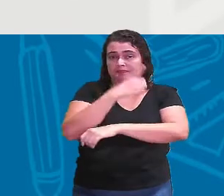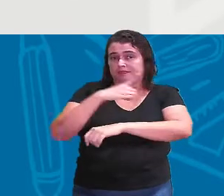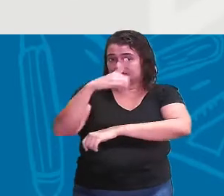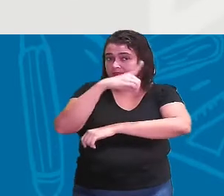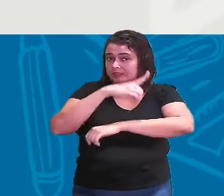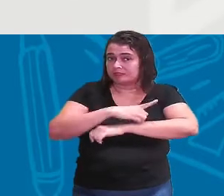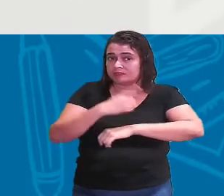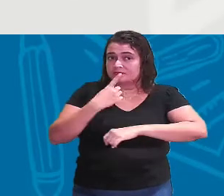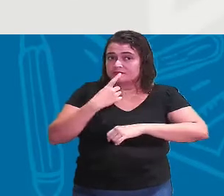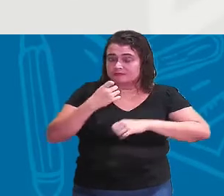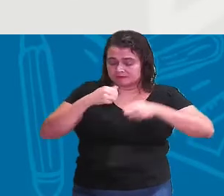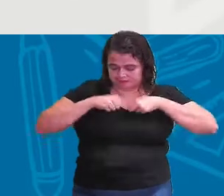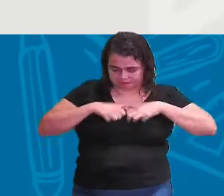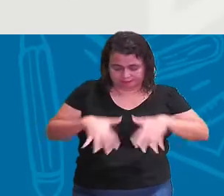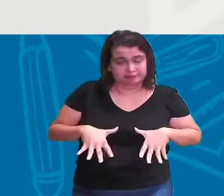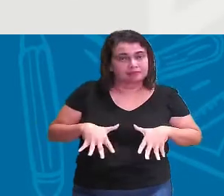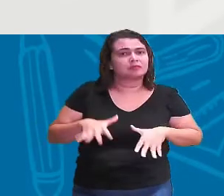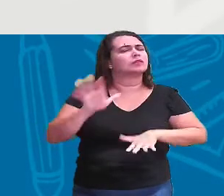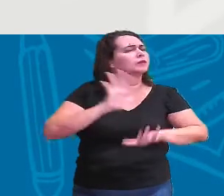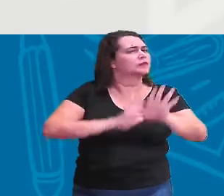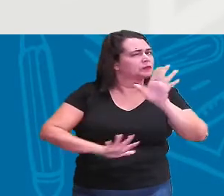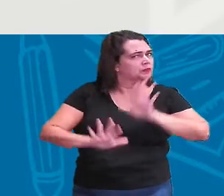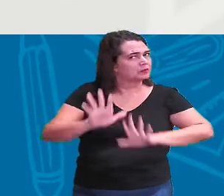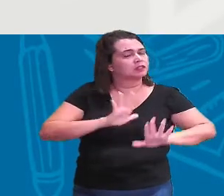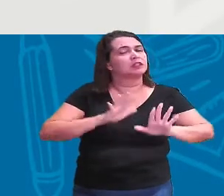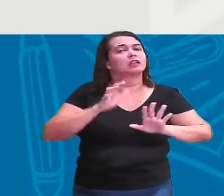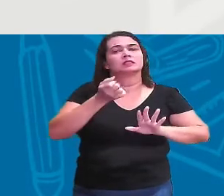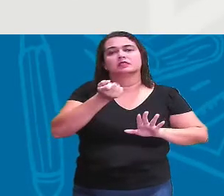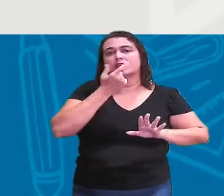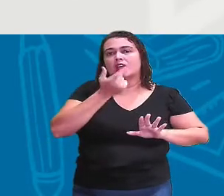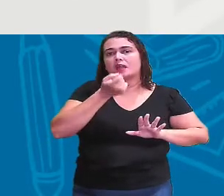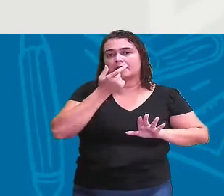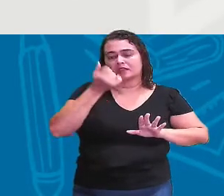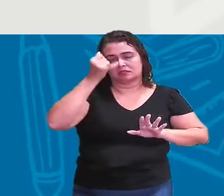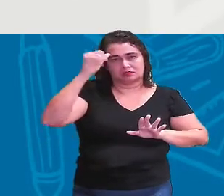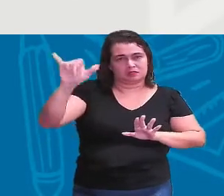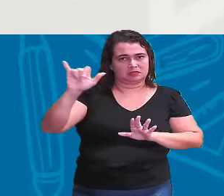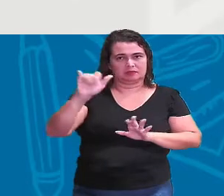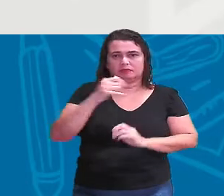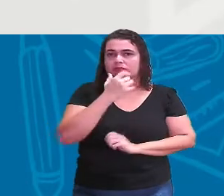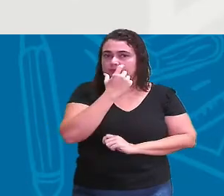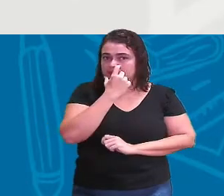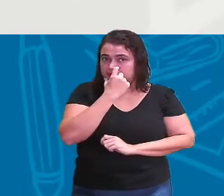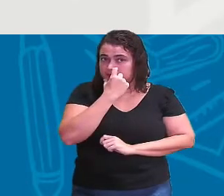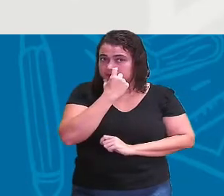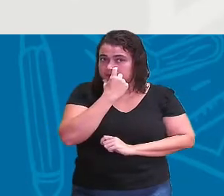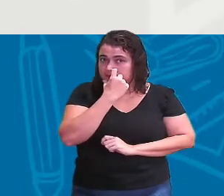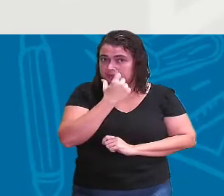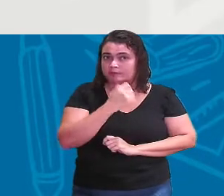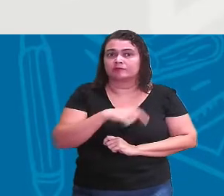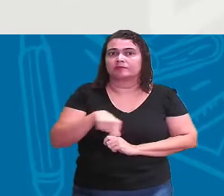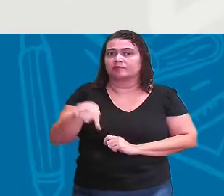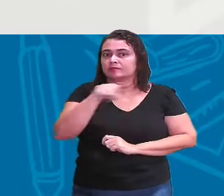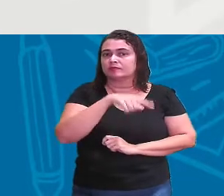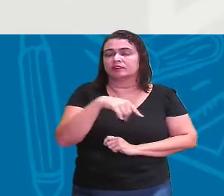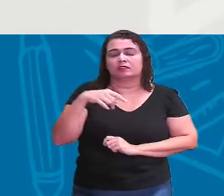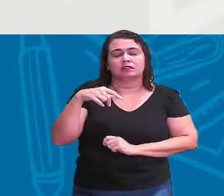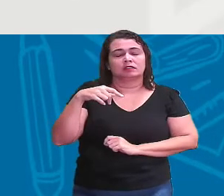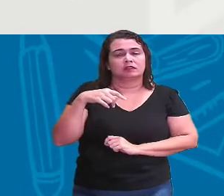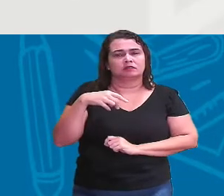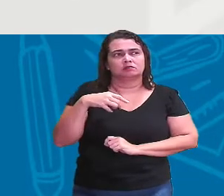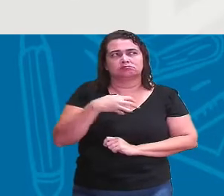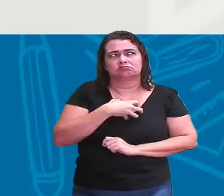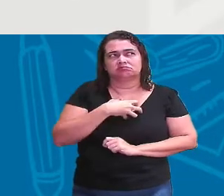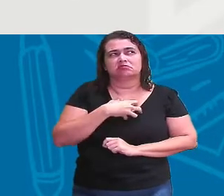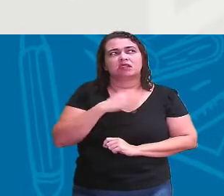isso, tenha muito cuidado. Existem medicamentos que teu médico, com certeza, quando você tiver com suspeita de qualquer